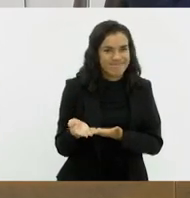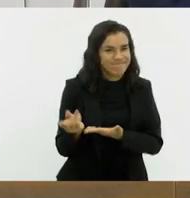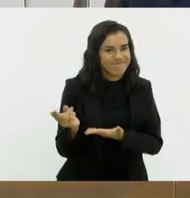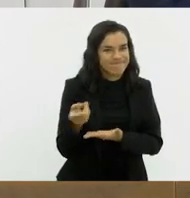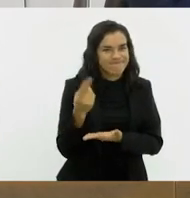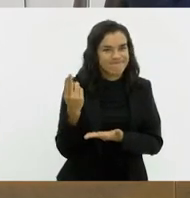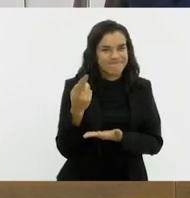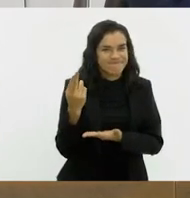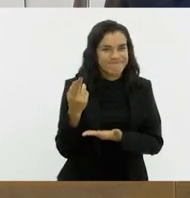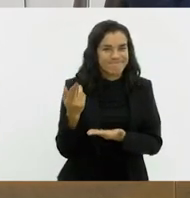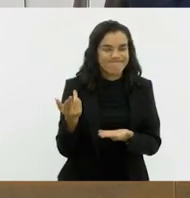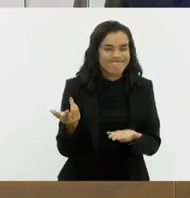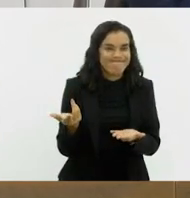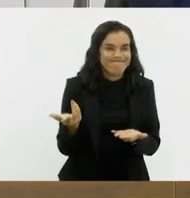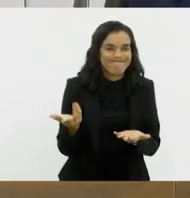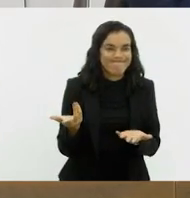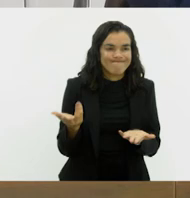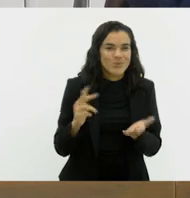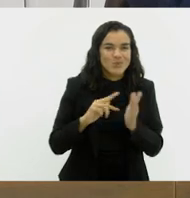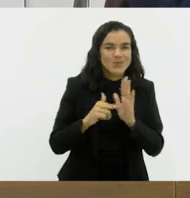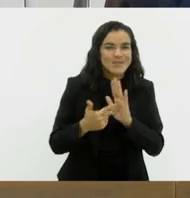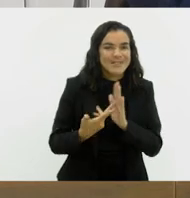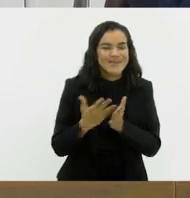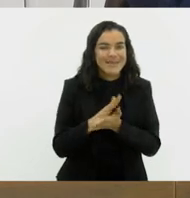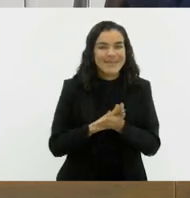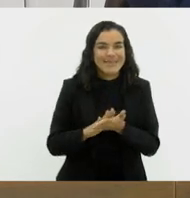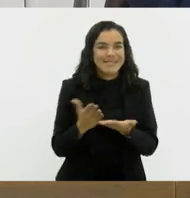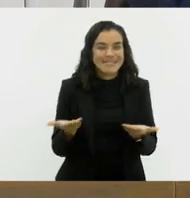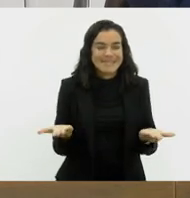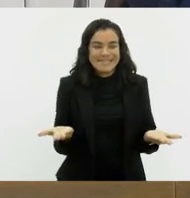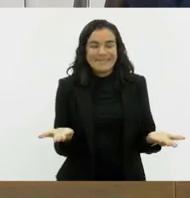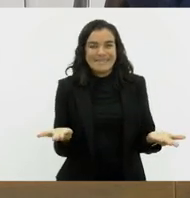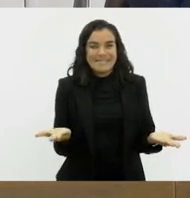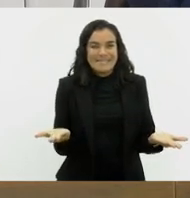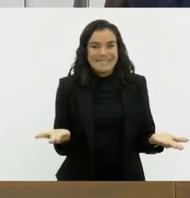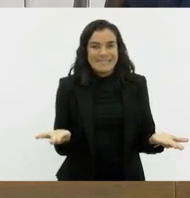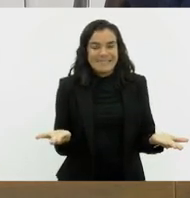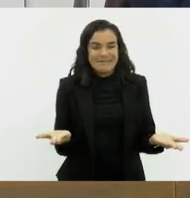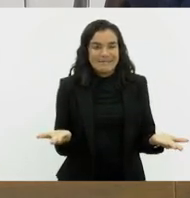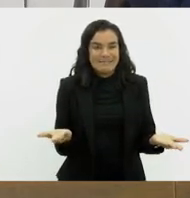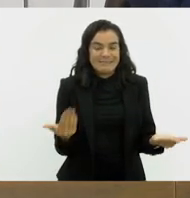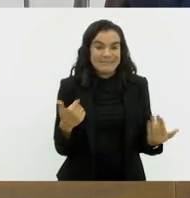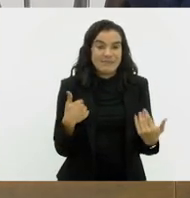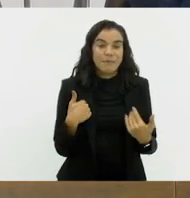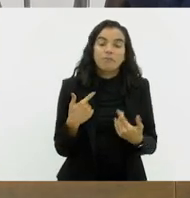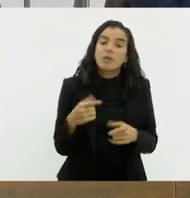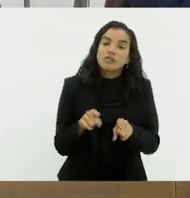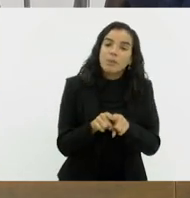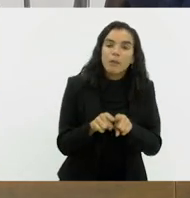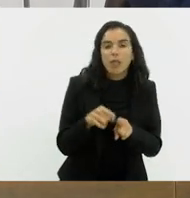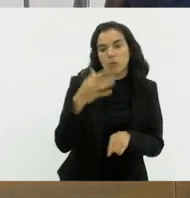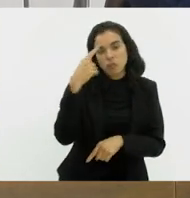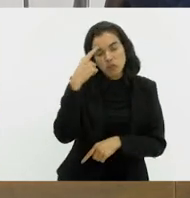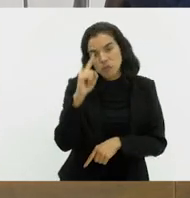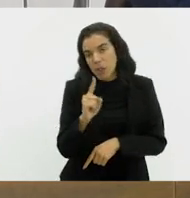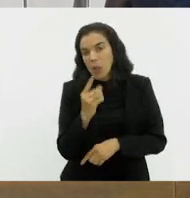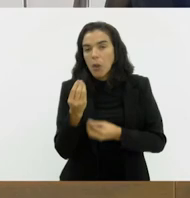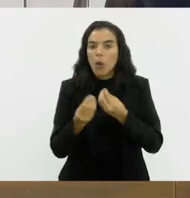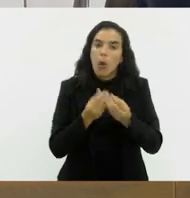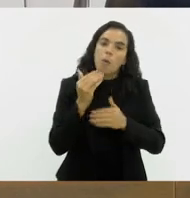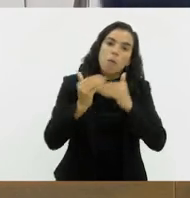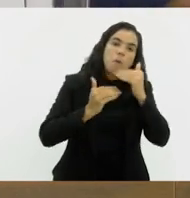não é nem significativo. Né, mas... ainda não vi isso programado, mas também não sei como as coisas se